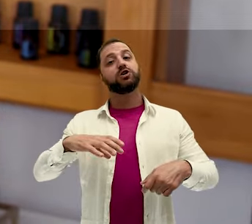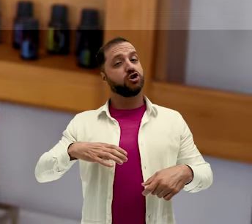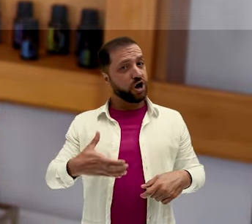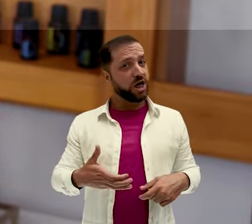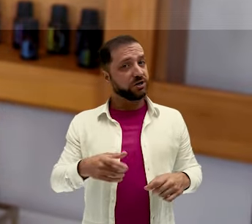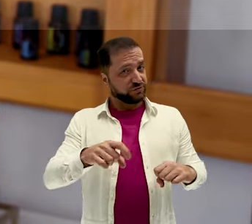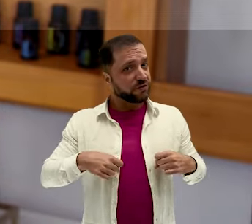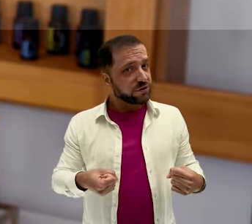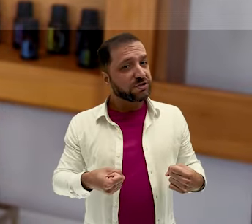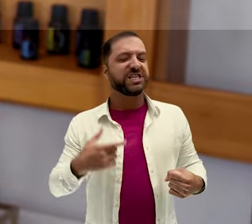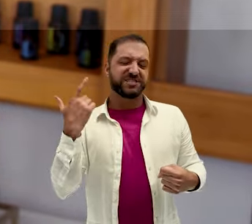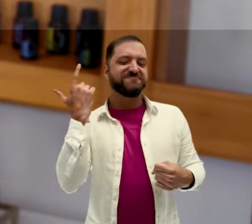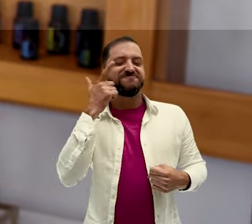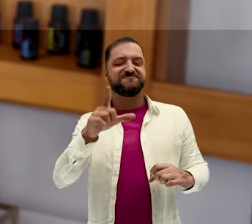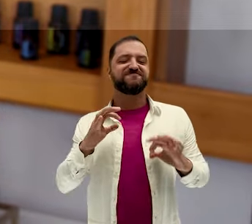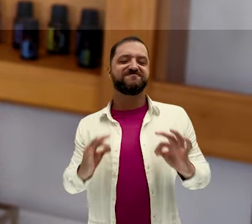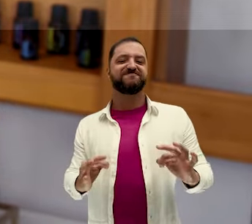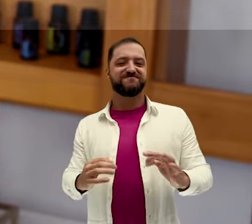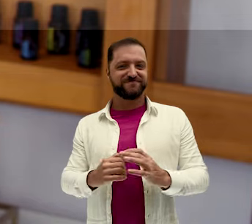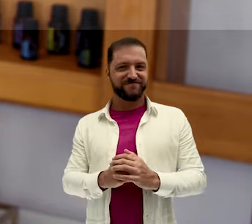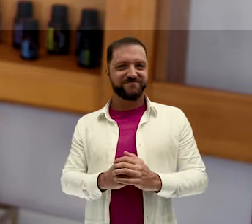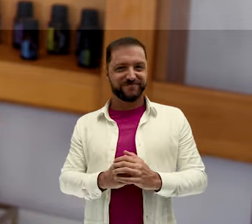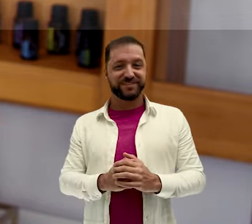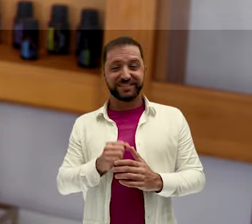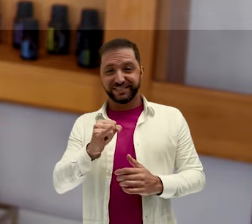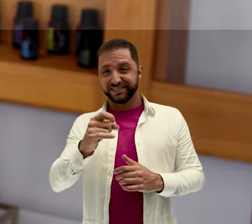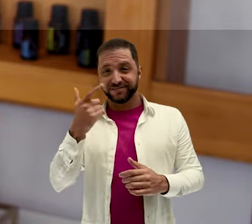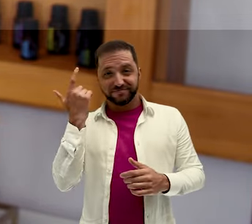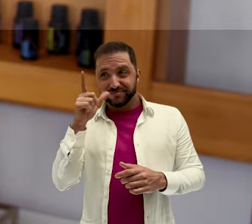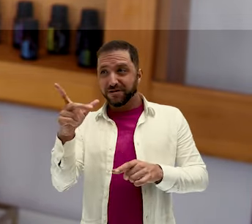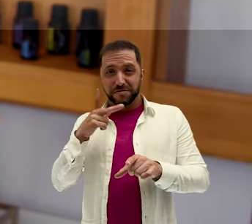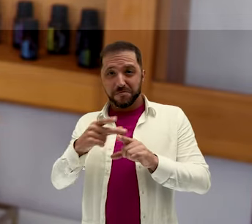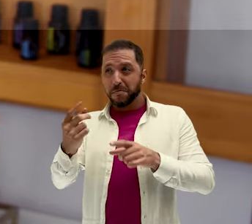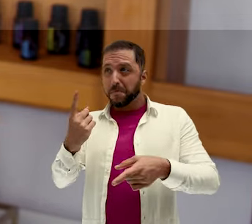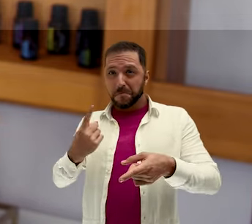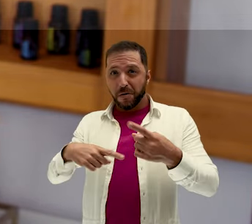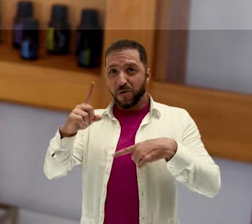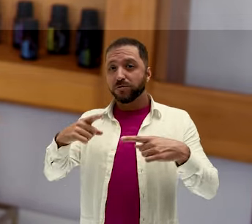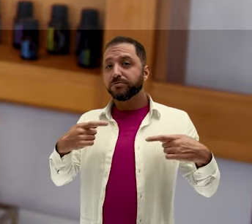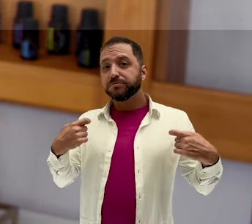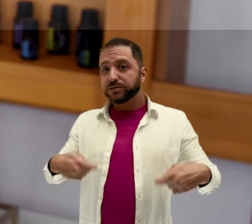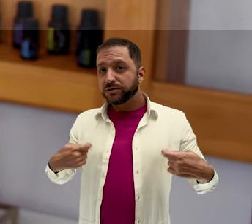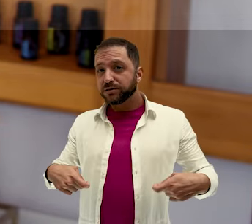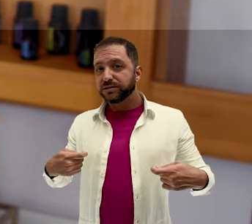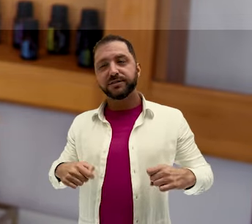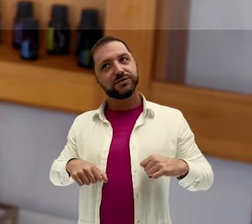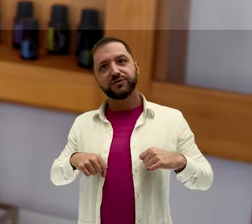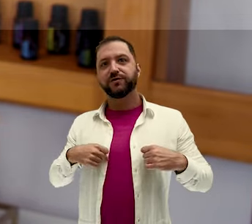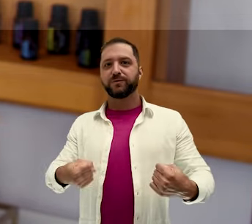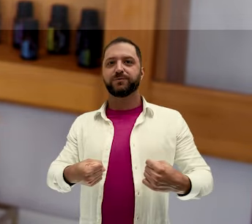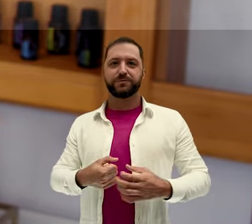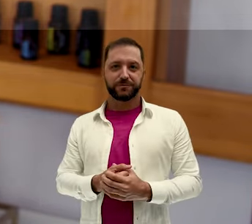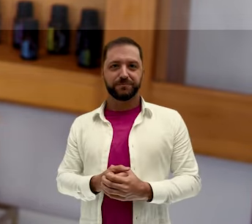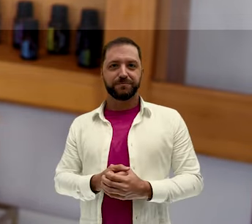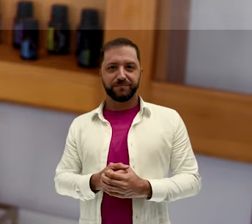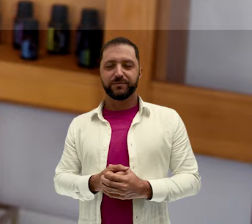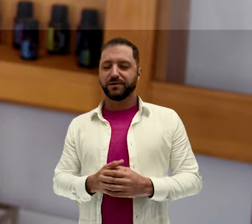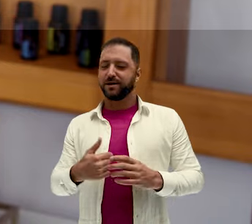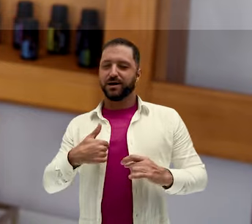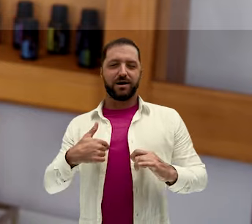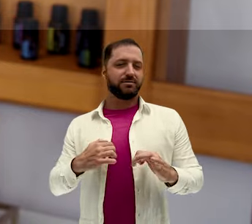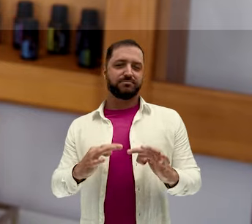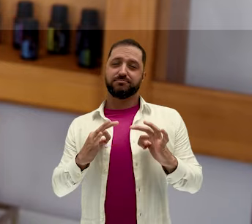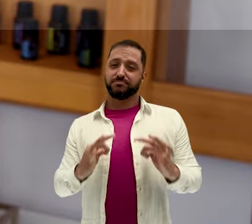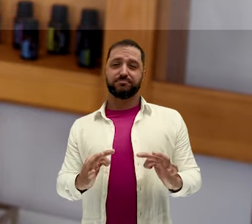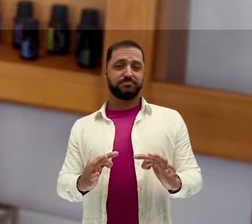o tamanho da sua coragem e a sua necessidade, porque o que faz você vencer é a necessidade diária. E